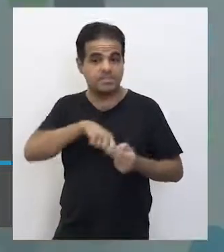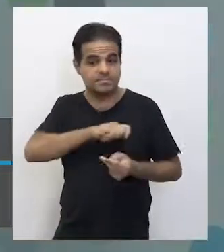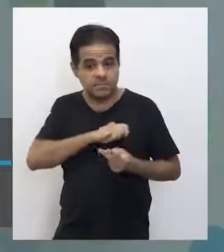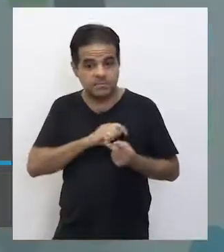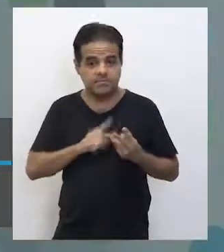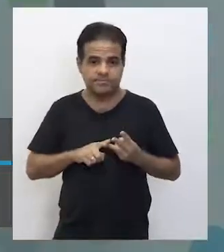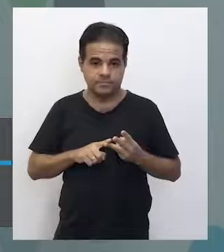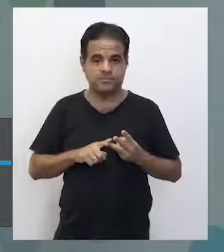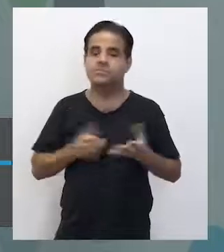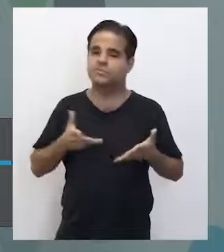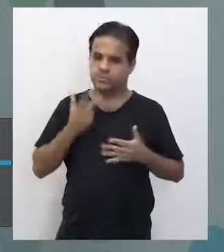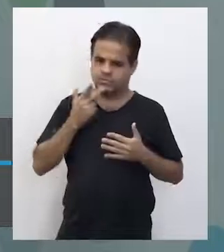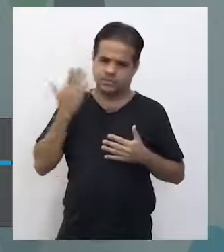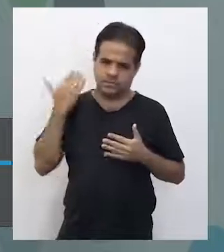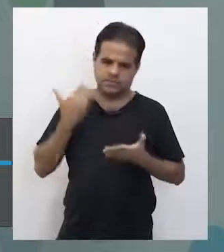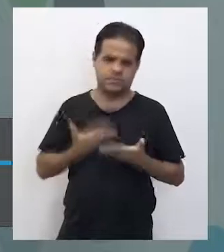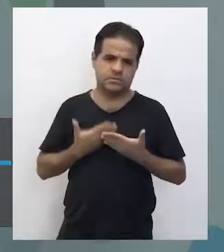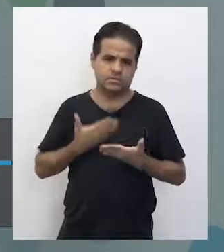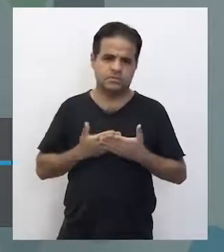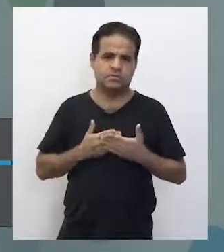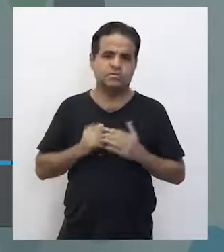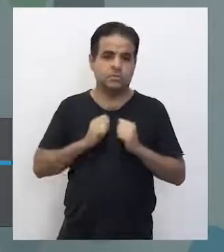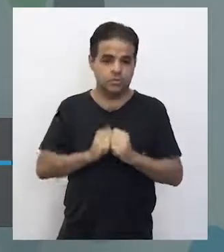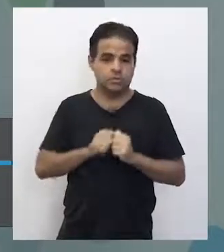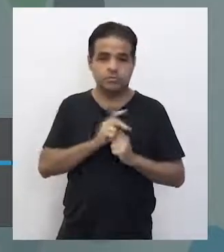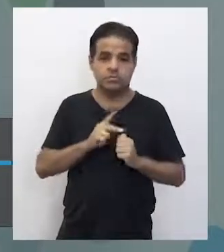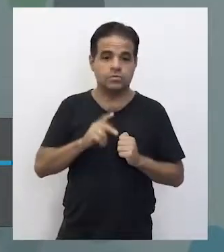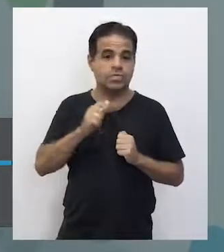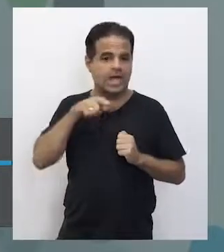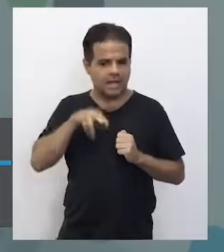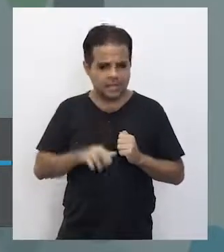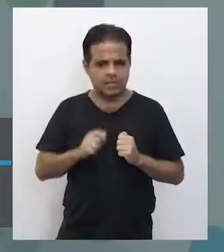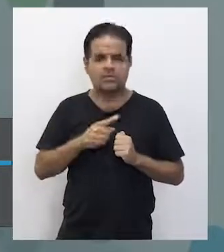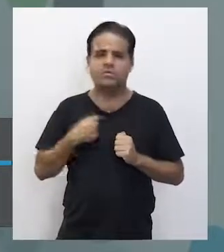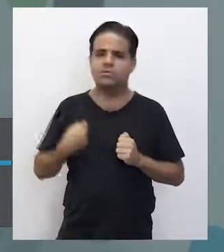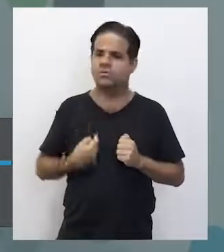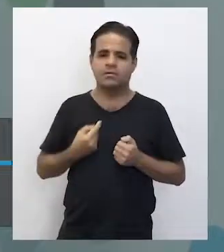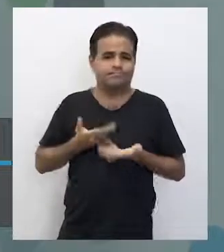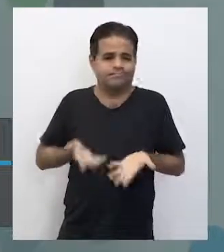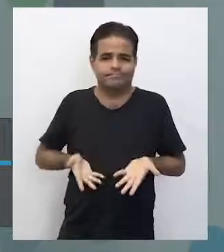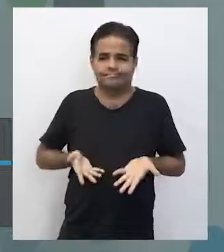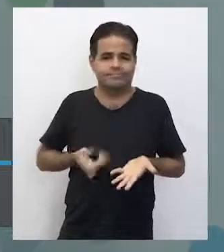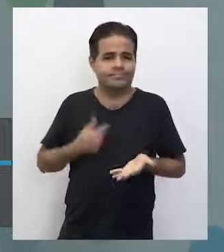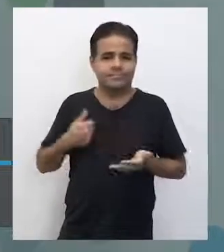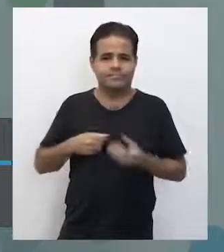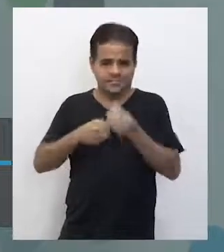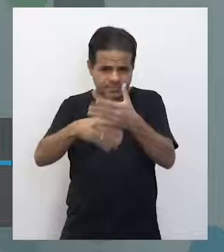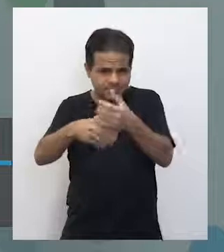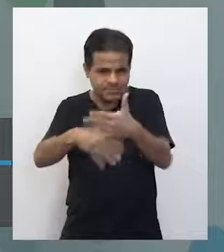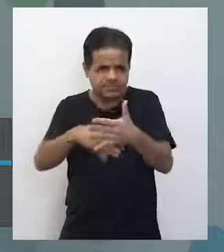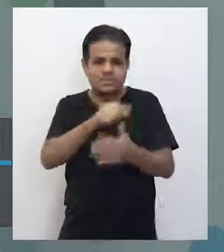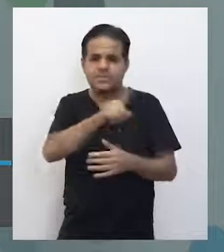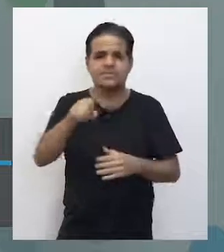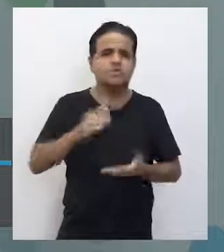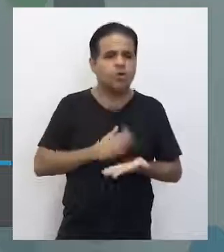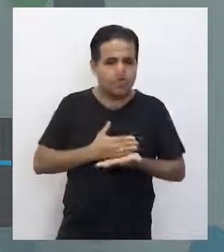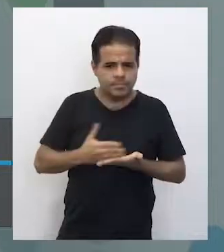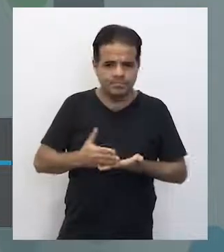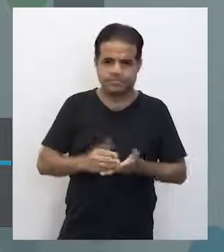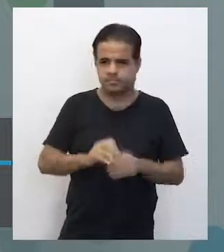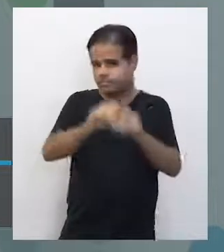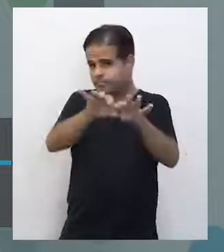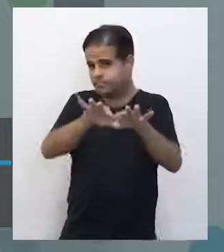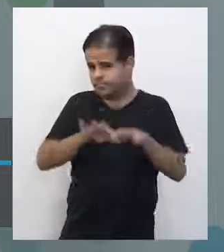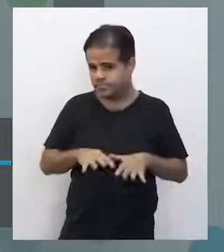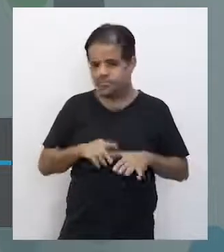espanhol, e aí eu já disse na aula anterior, estava aqui com a professora André, que somos injustiçados. Professores que estão aí no chat também, comecem aí, escrevam